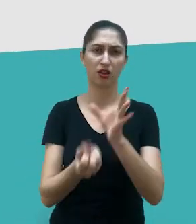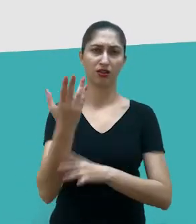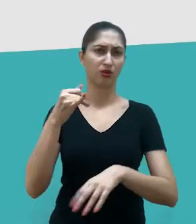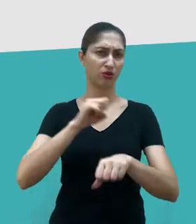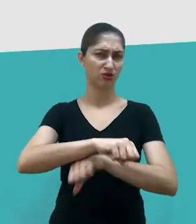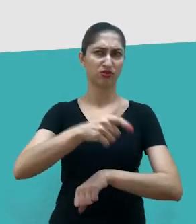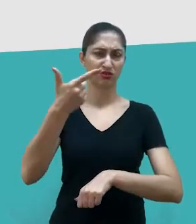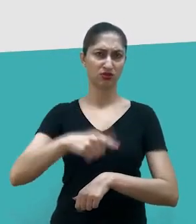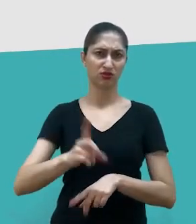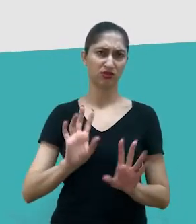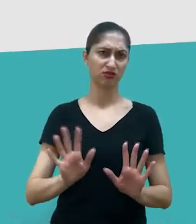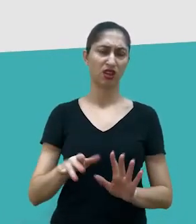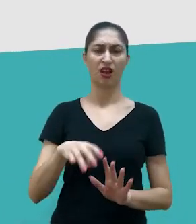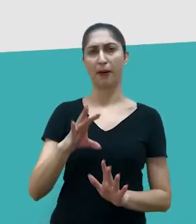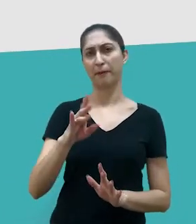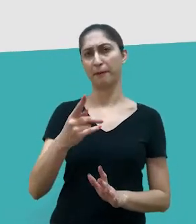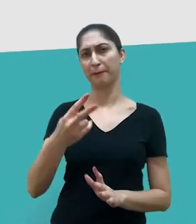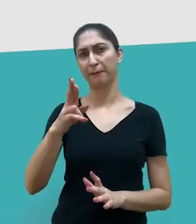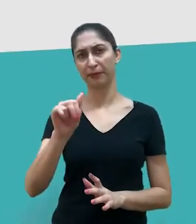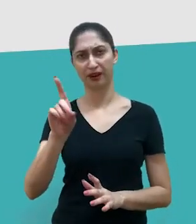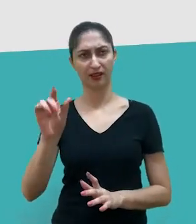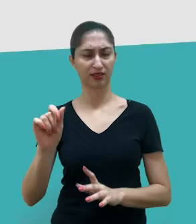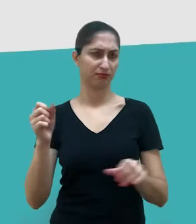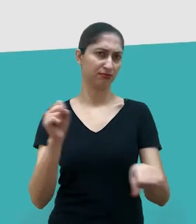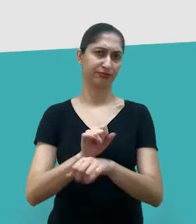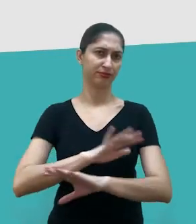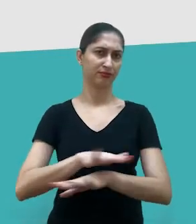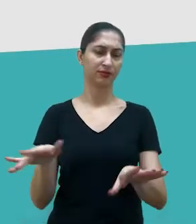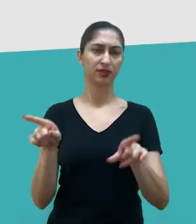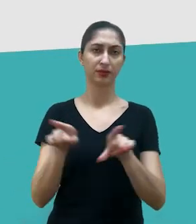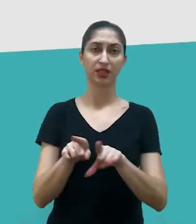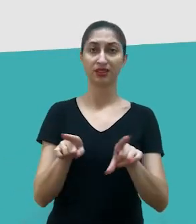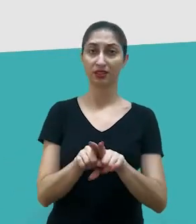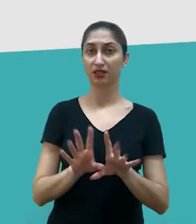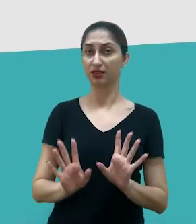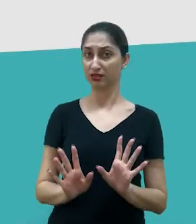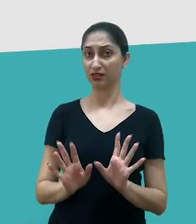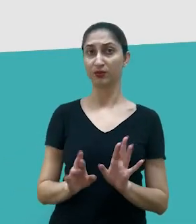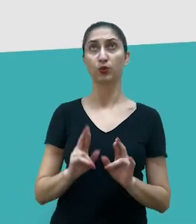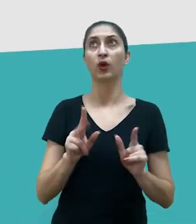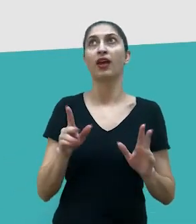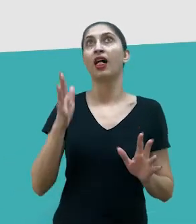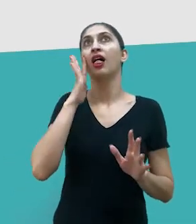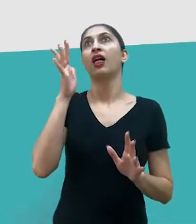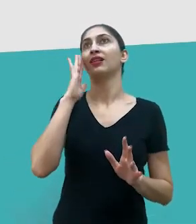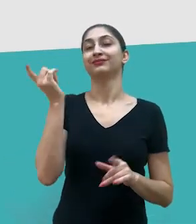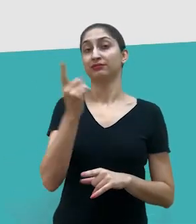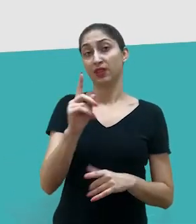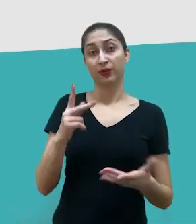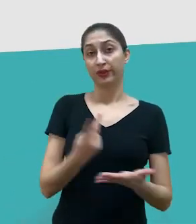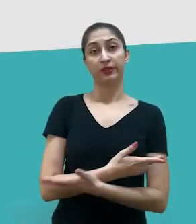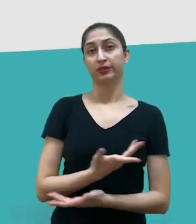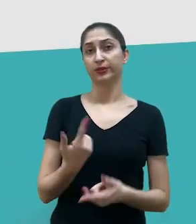A Prada. Então, foi uma transformação gradual que não é utópica, não é?